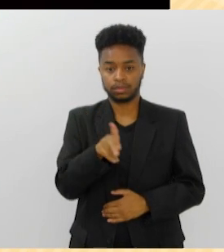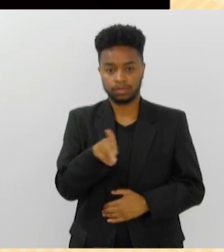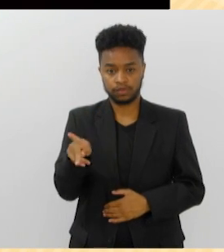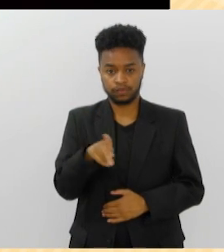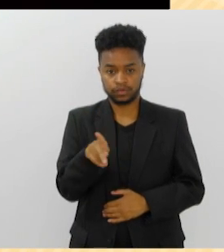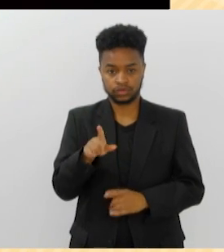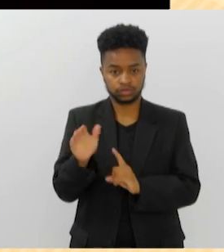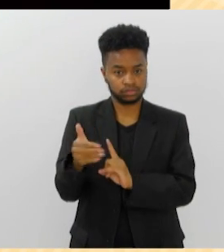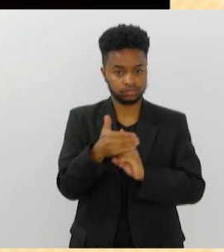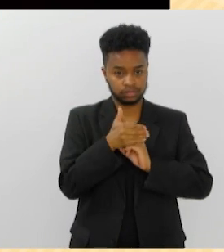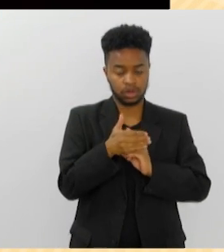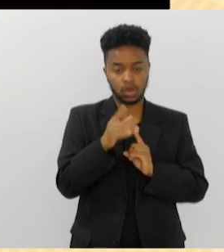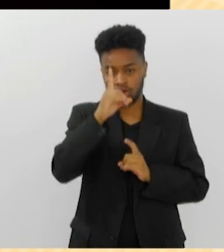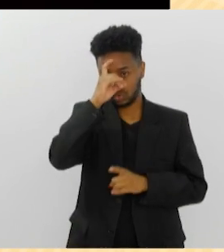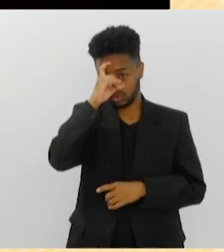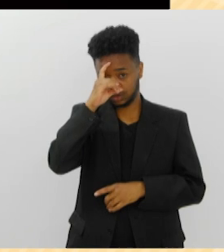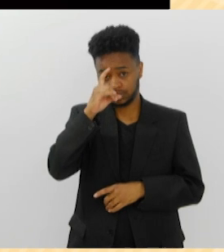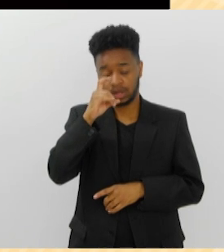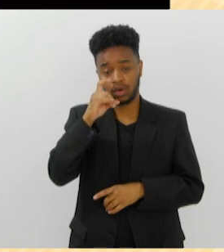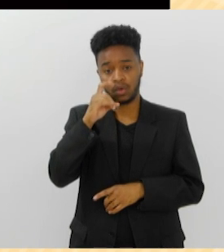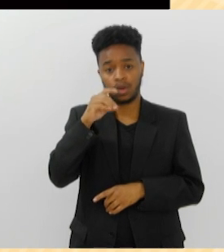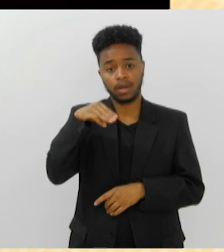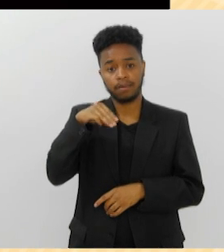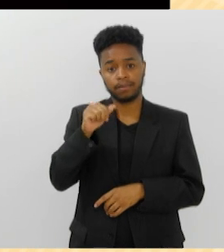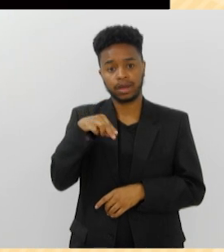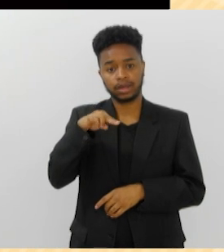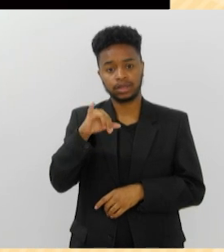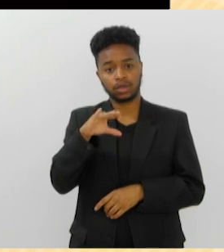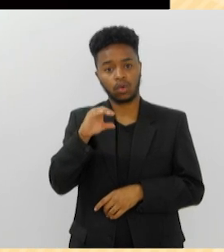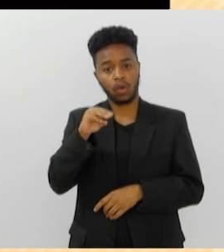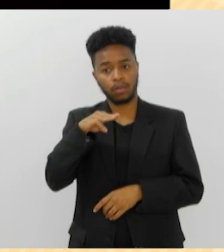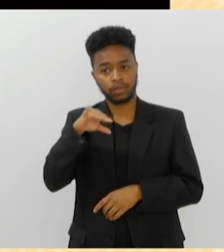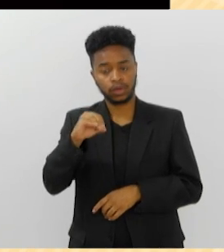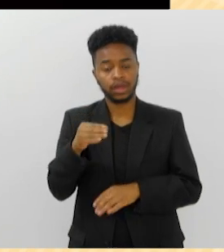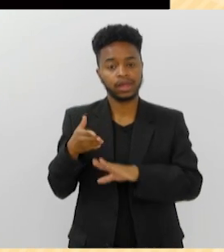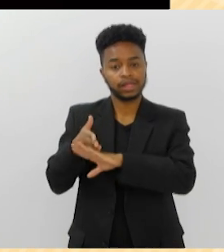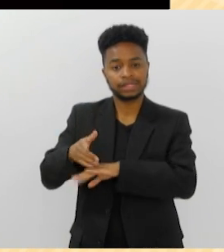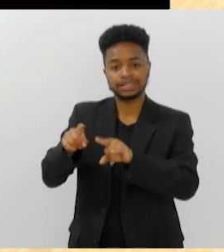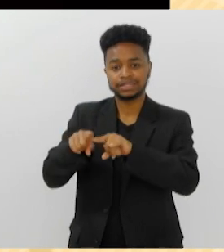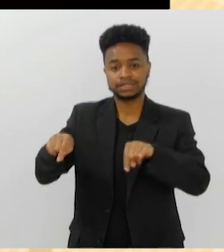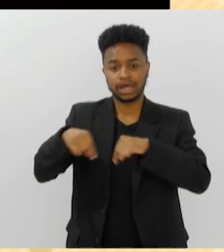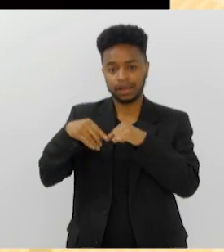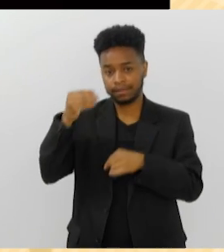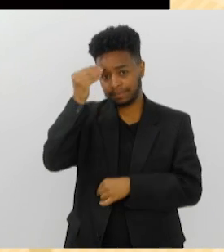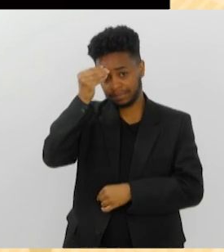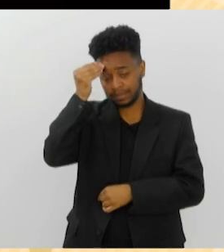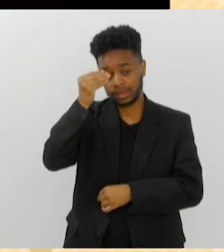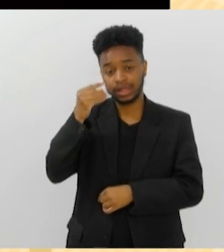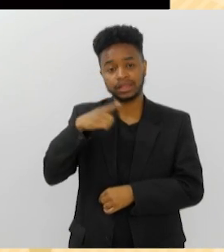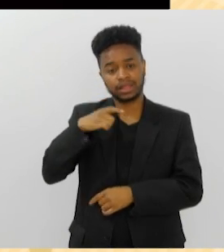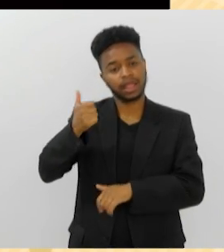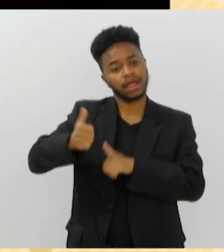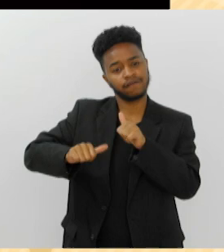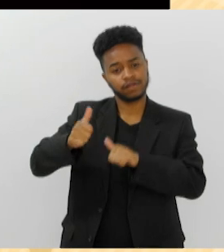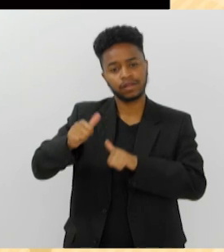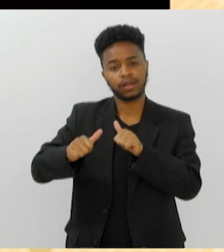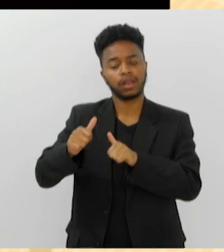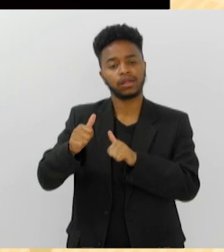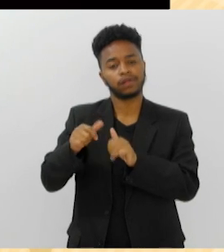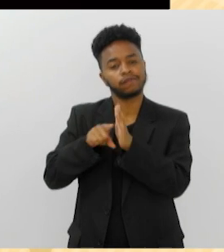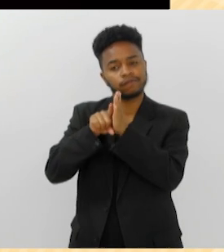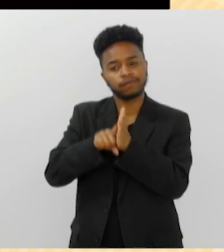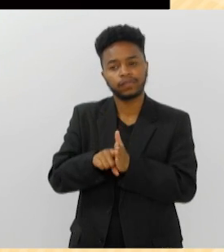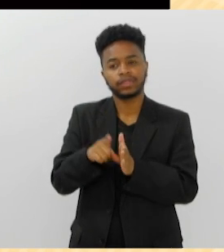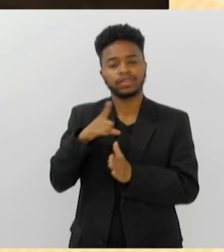recolhidos em um manicômio vão à sala de psiquiatria, onde passam por uma sessão de análise investigativa. Provocando uma tensão entre